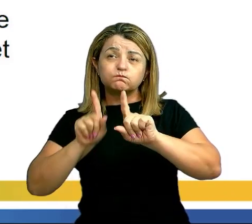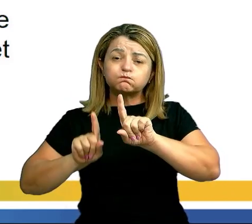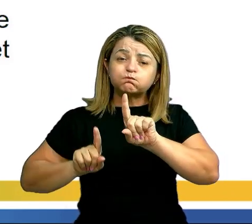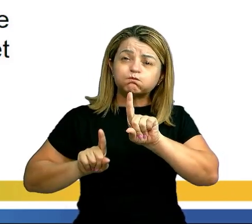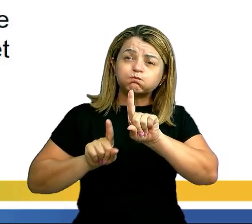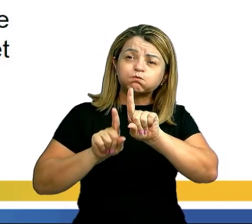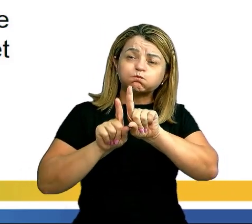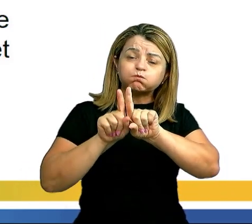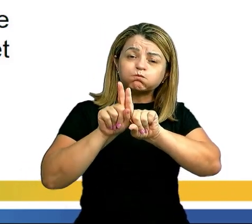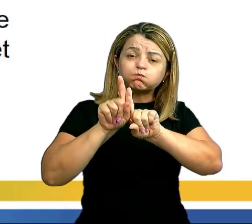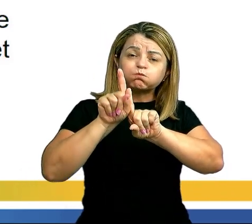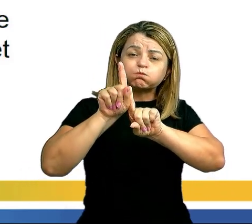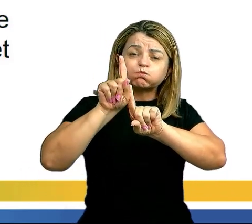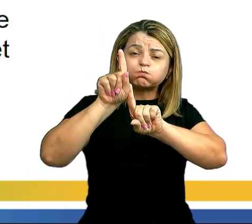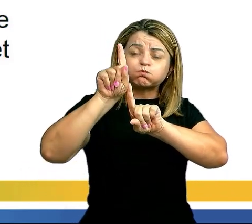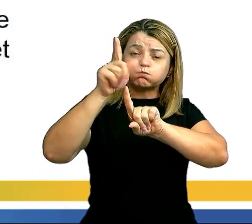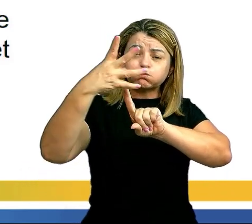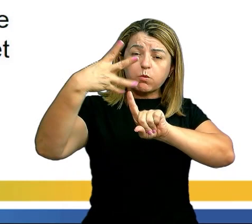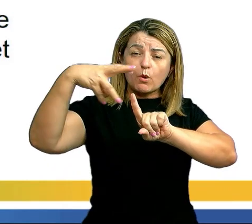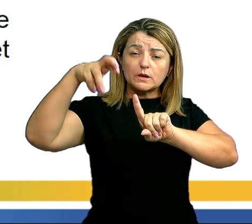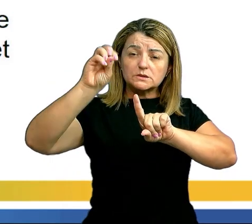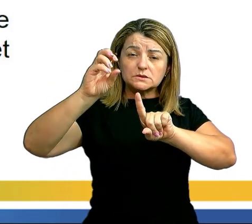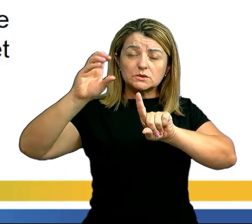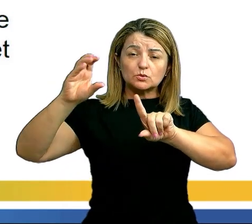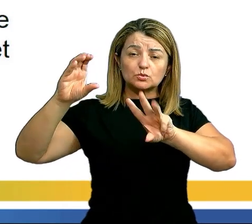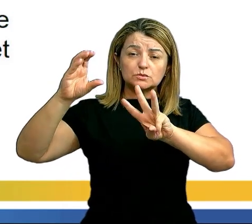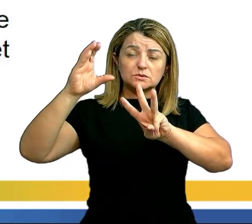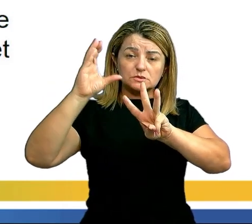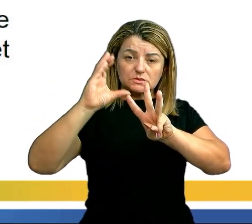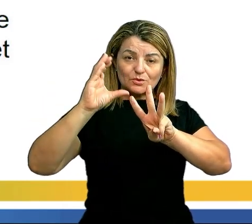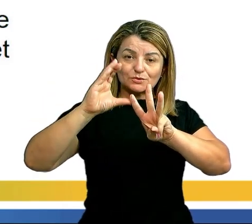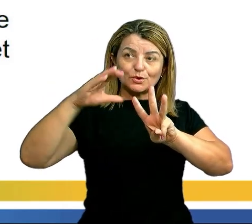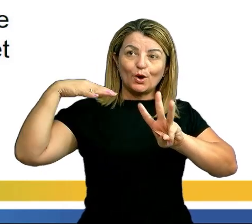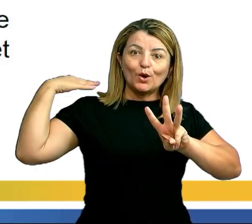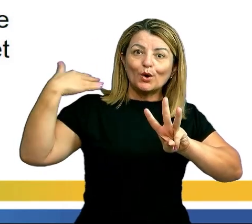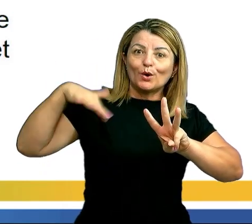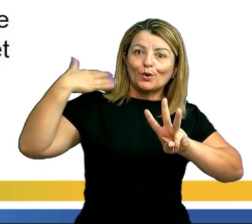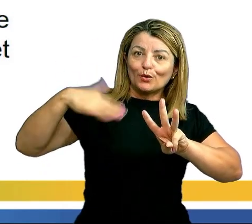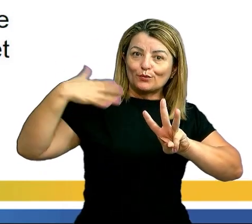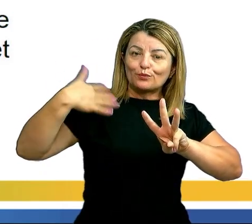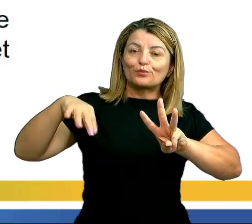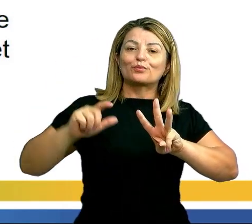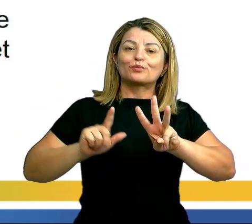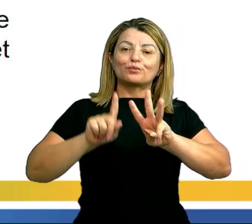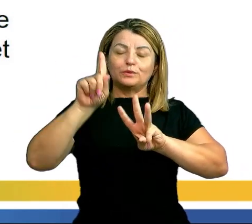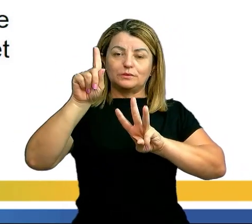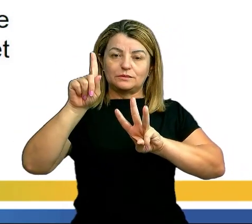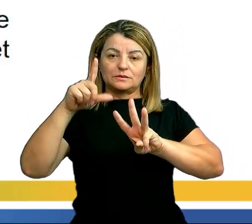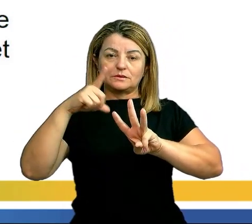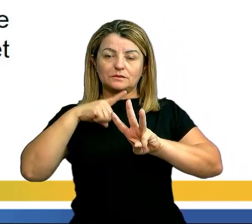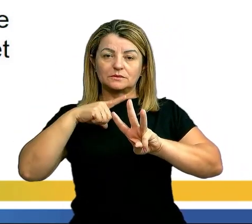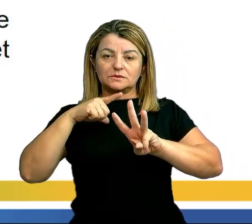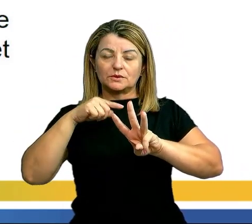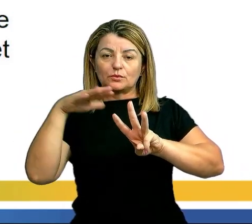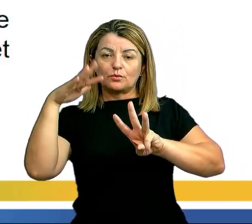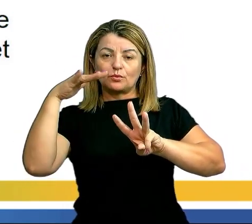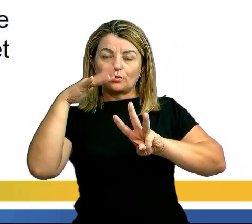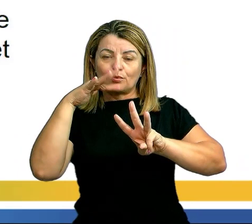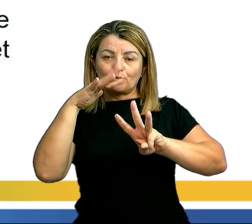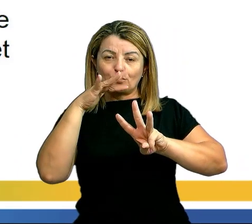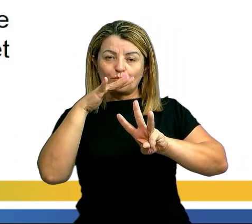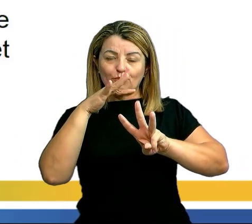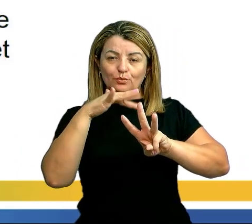mais de uma hora, a temperatura de 45 graus Celsius, muito alta para um banho. Como o aquecedor de baixo custo